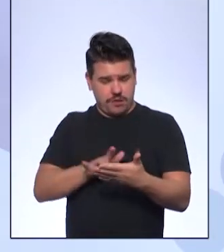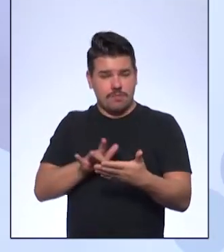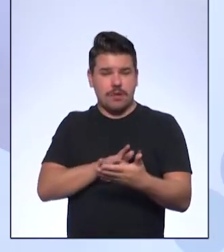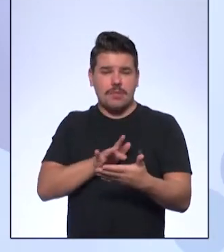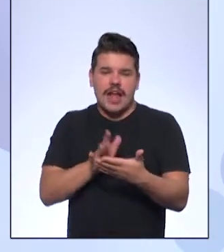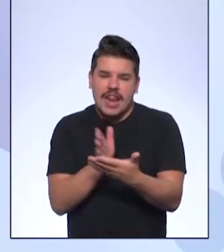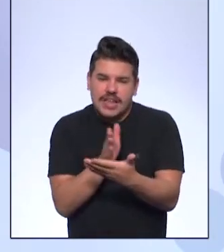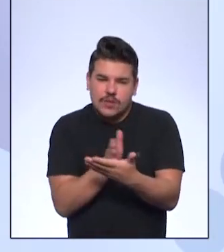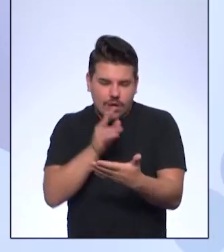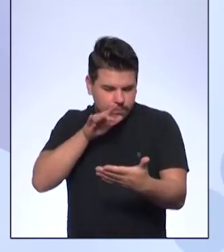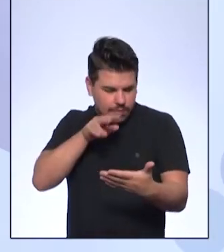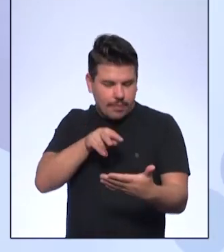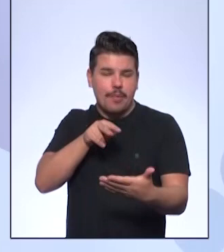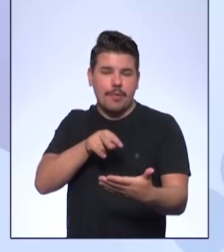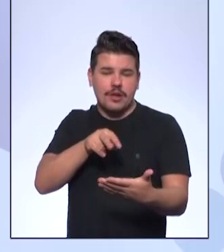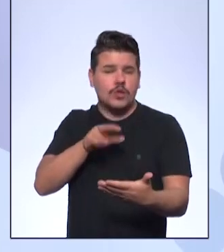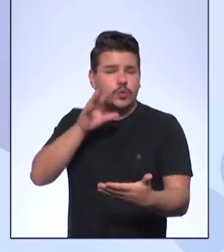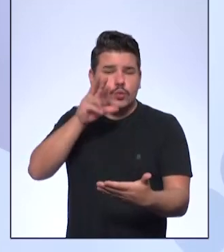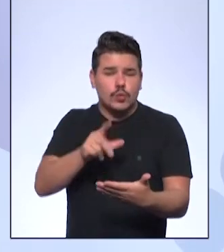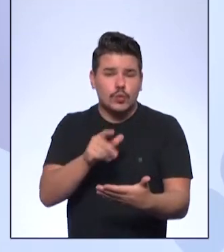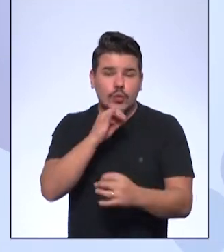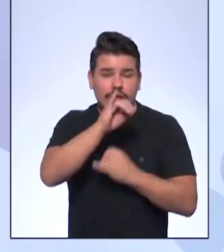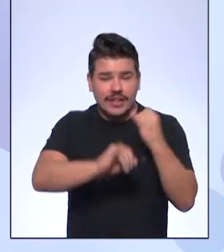tem acesso à internet, tem toda essa